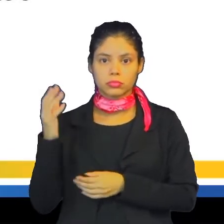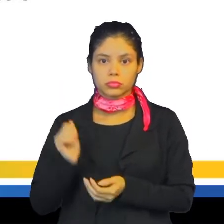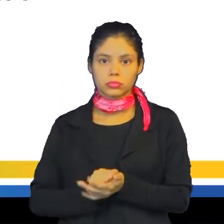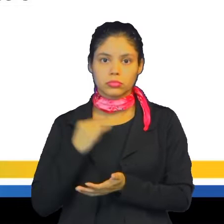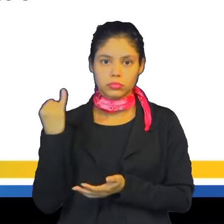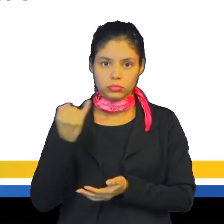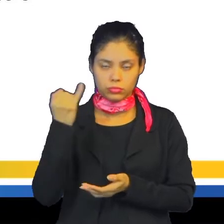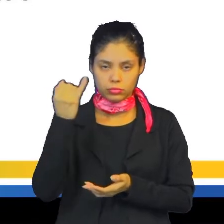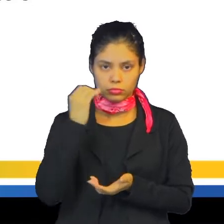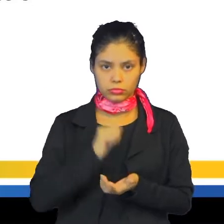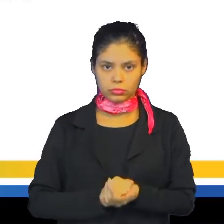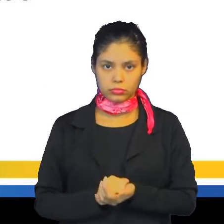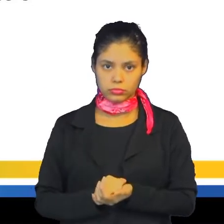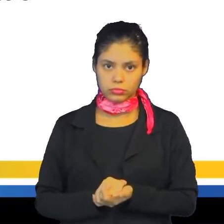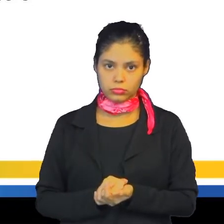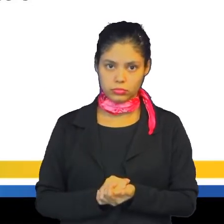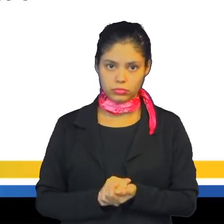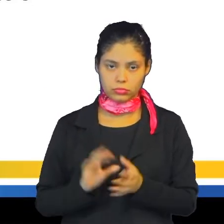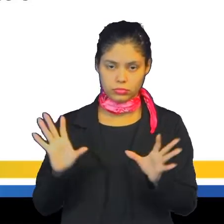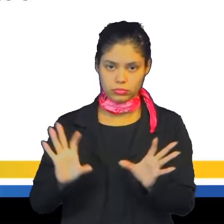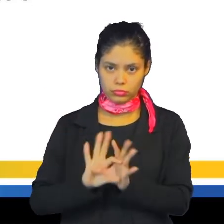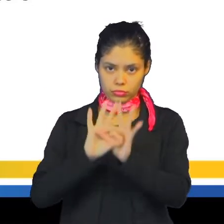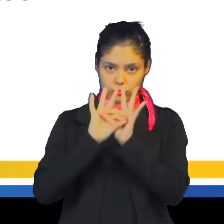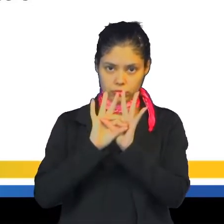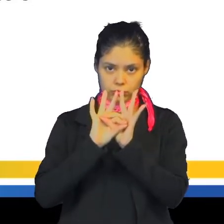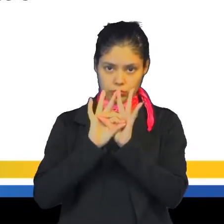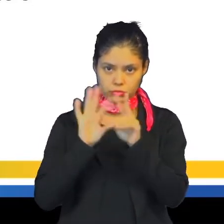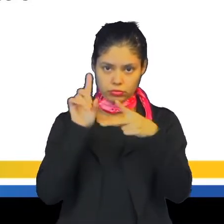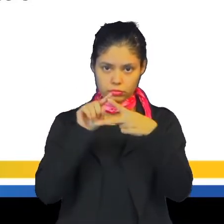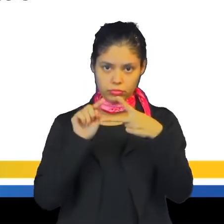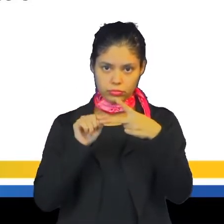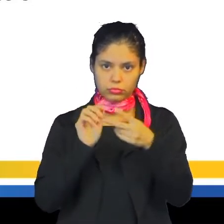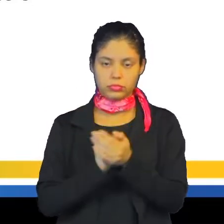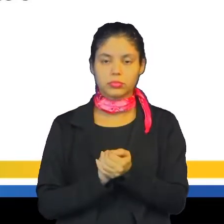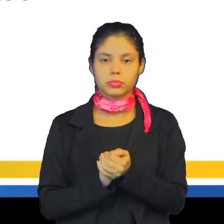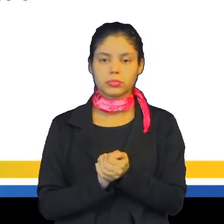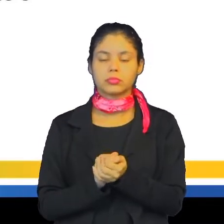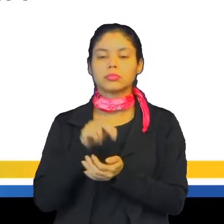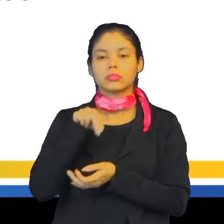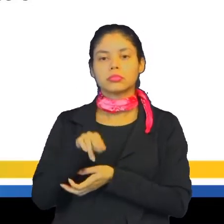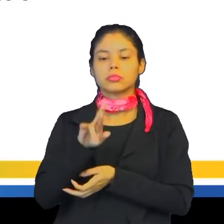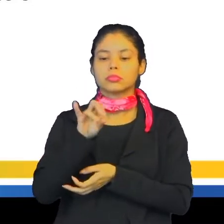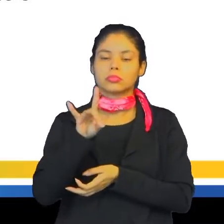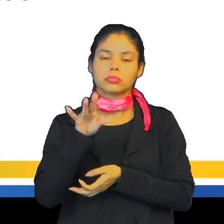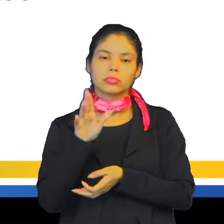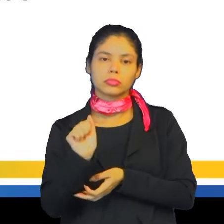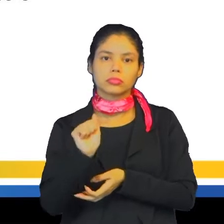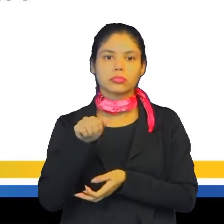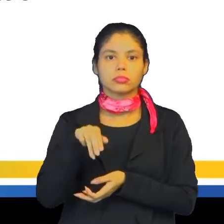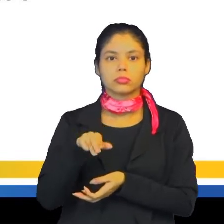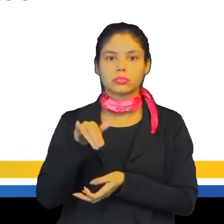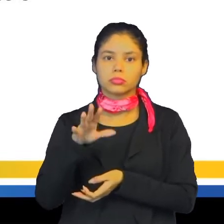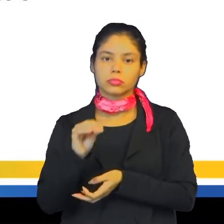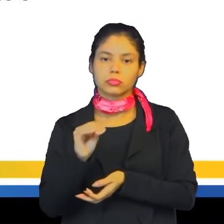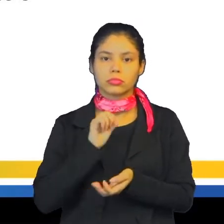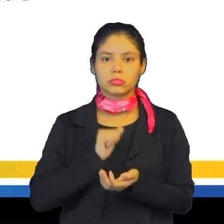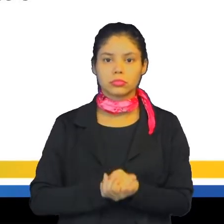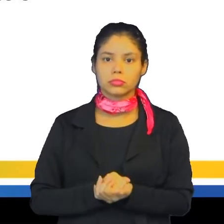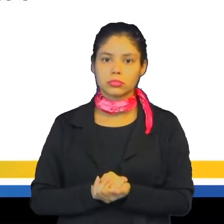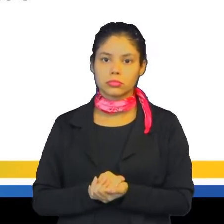a função do sistema circulatório e sistema cardiovascular? Transportar nutrientes, como aminoácidos, eletrólitos e